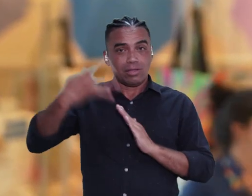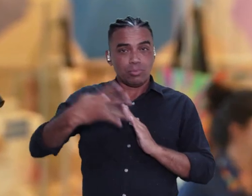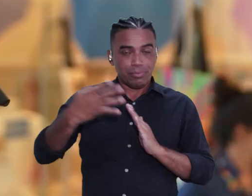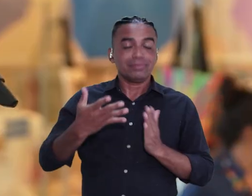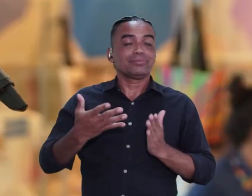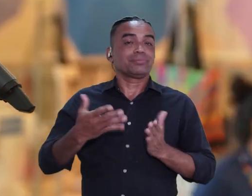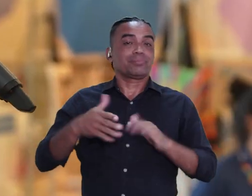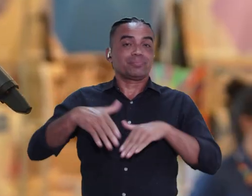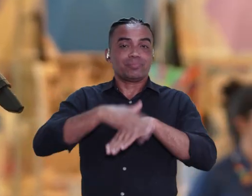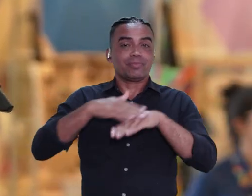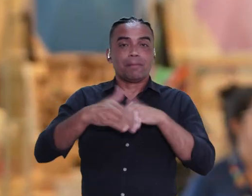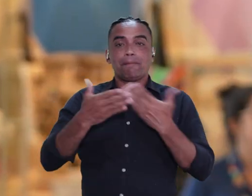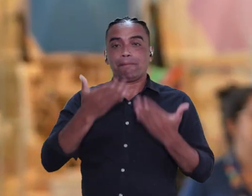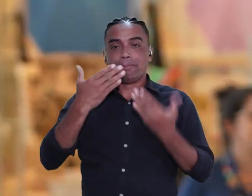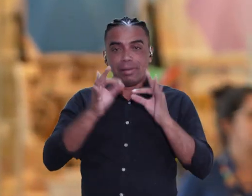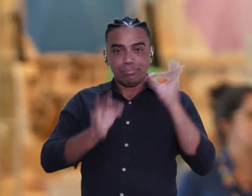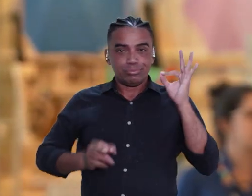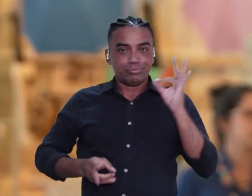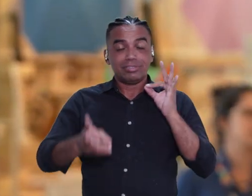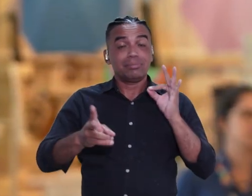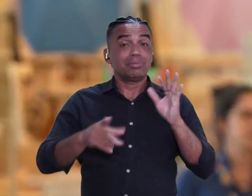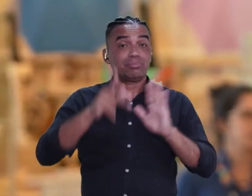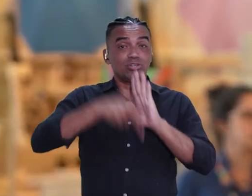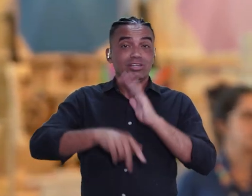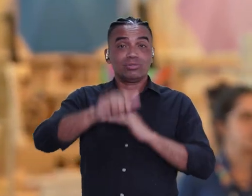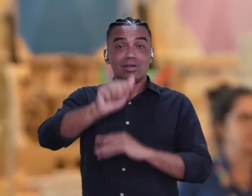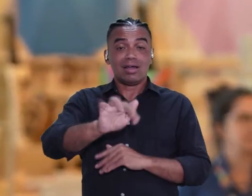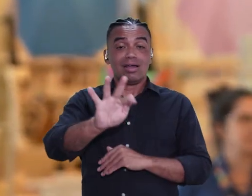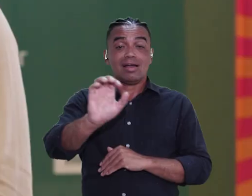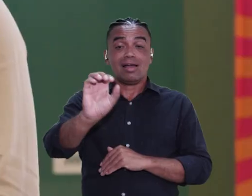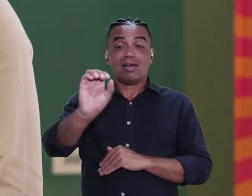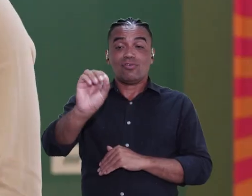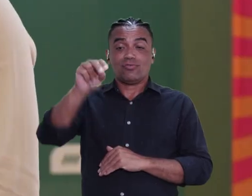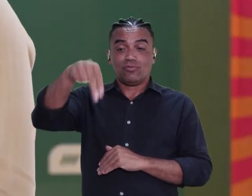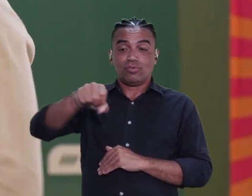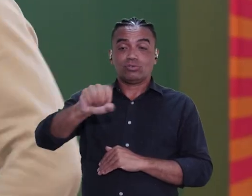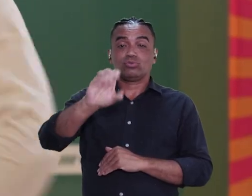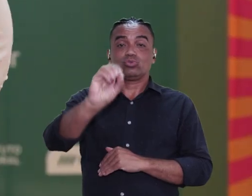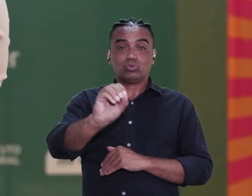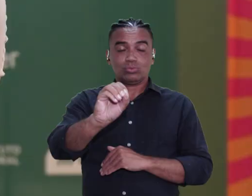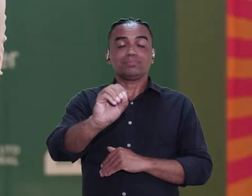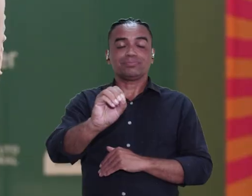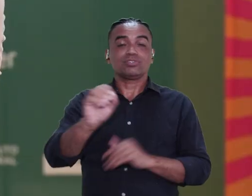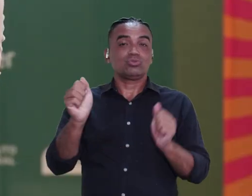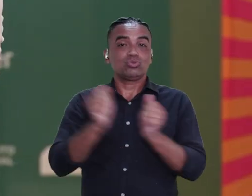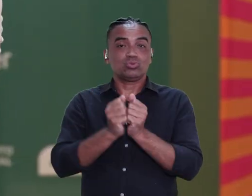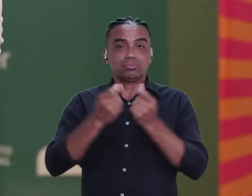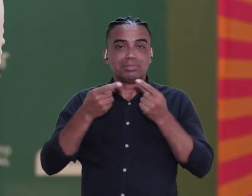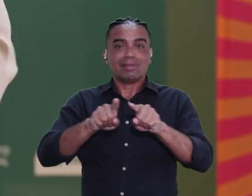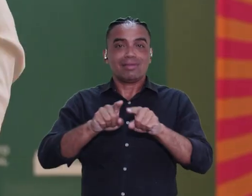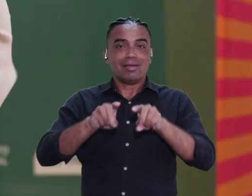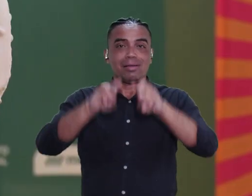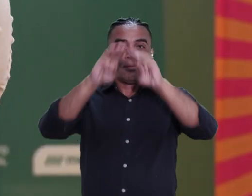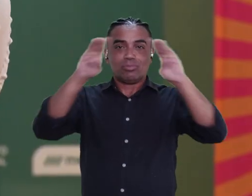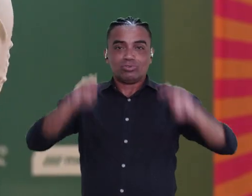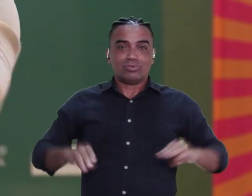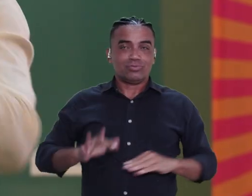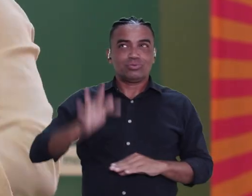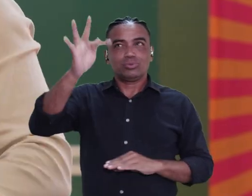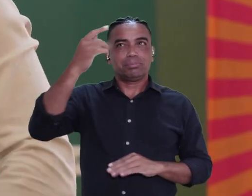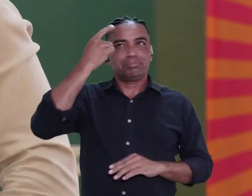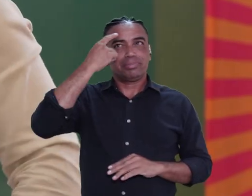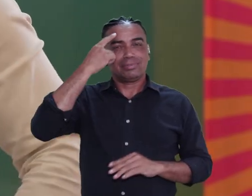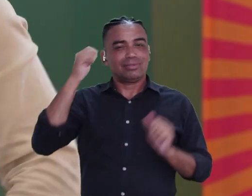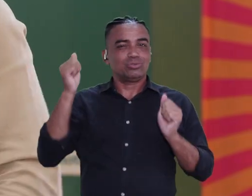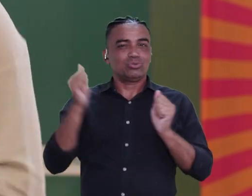Papo, um projeto do querido Afonso Borges, em parceria com o Museu da Manhã, muito pensado ali, porque dentro do